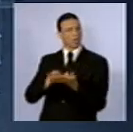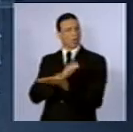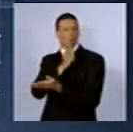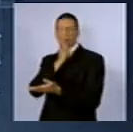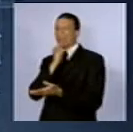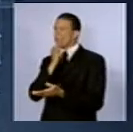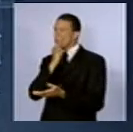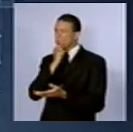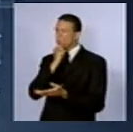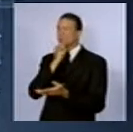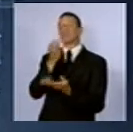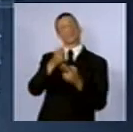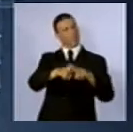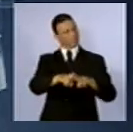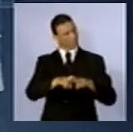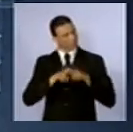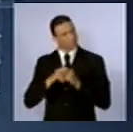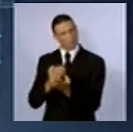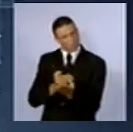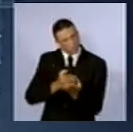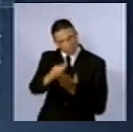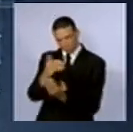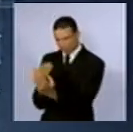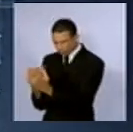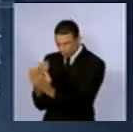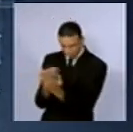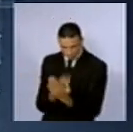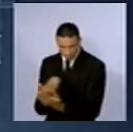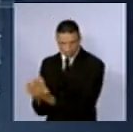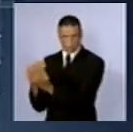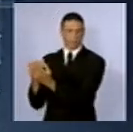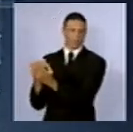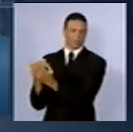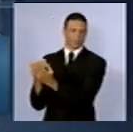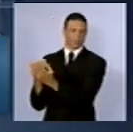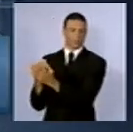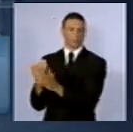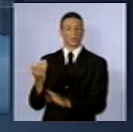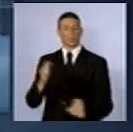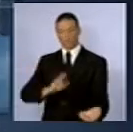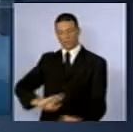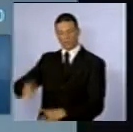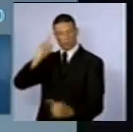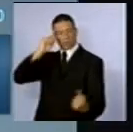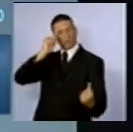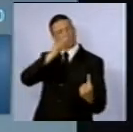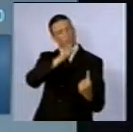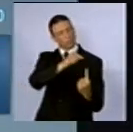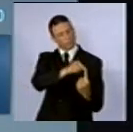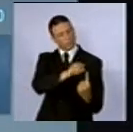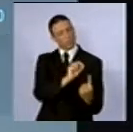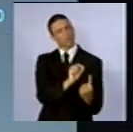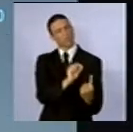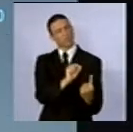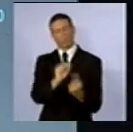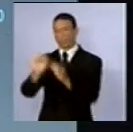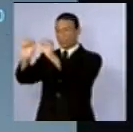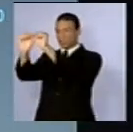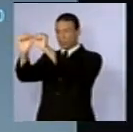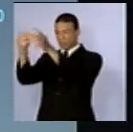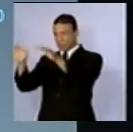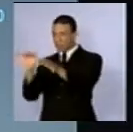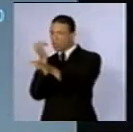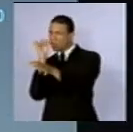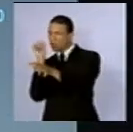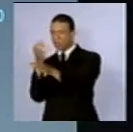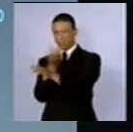então por isso nós realizamos o estudo bom o objetivo desse estudo foi avaliar o risco da exposição a Campos magnéticos